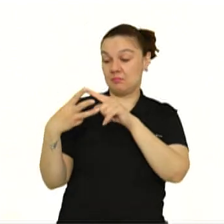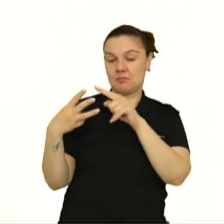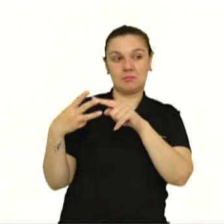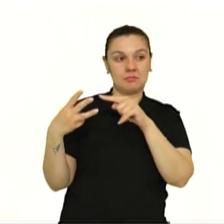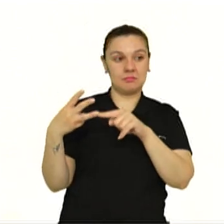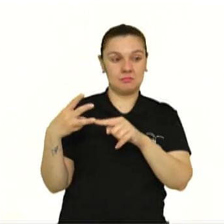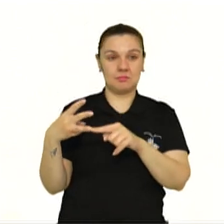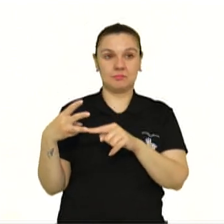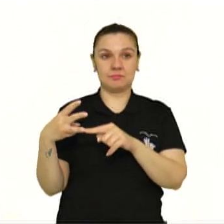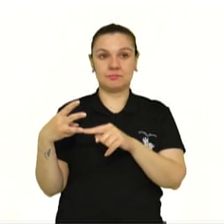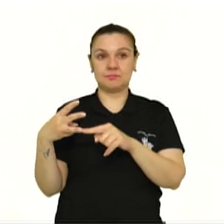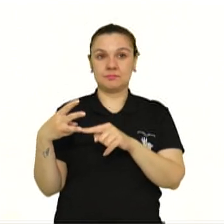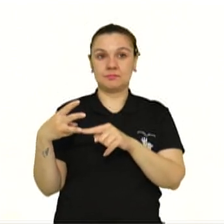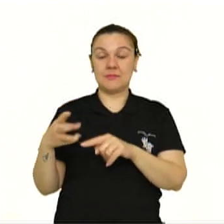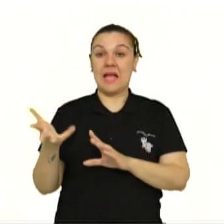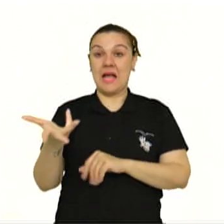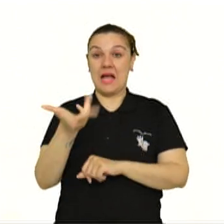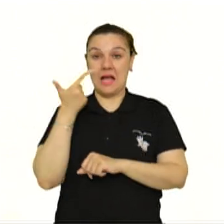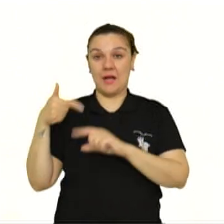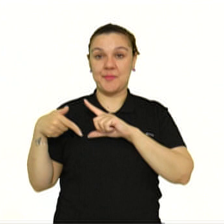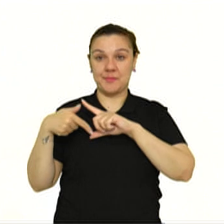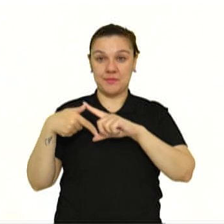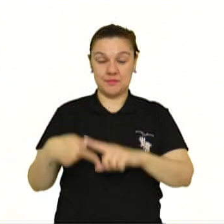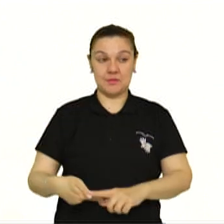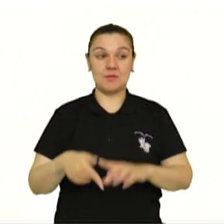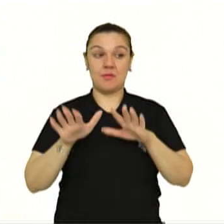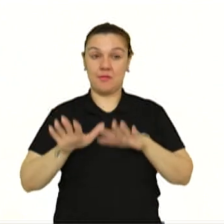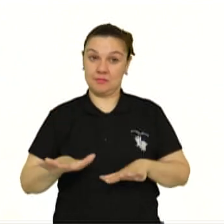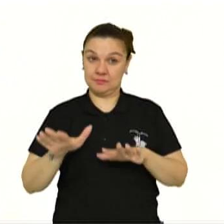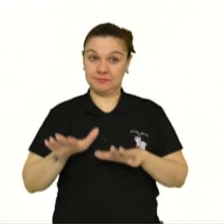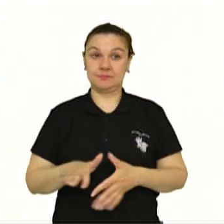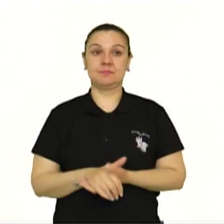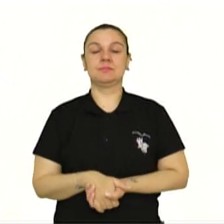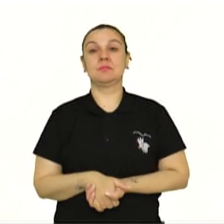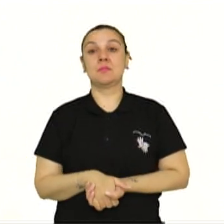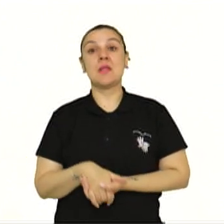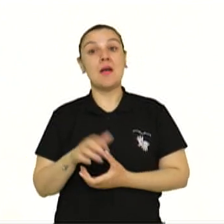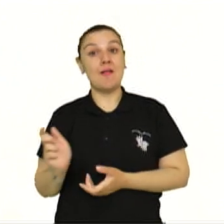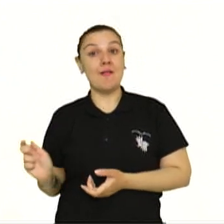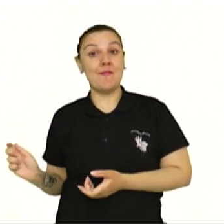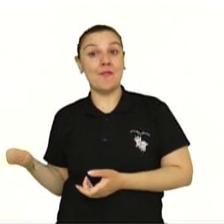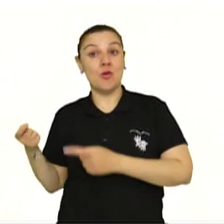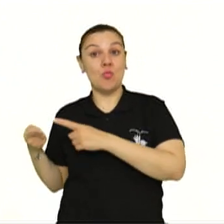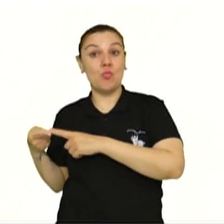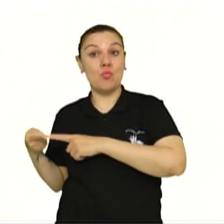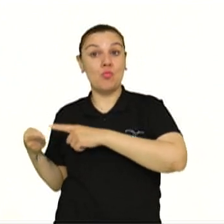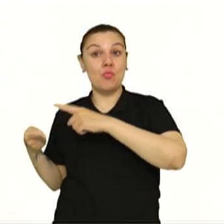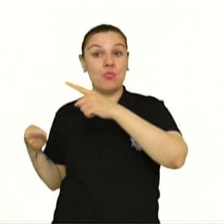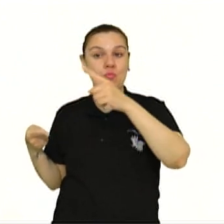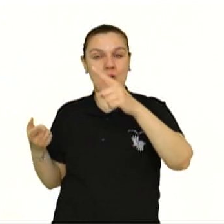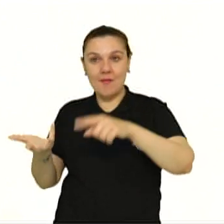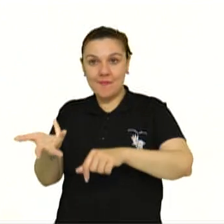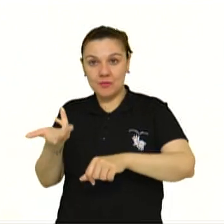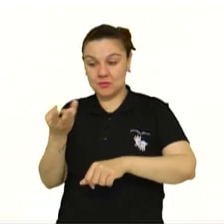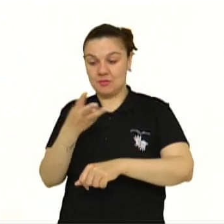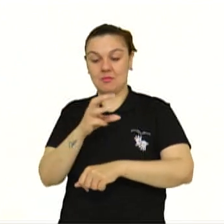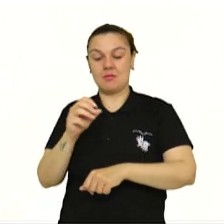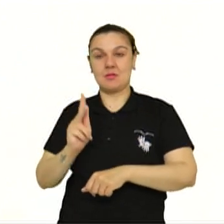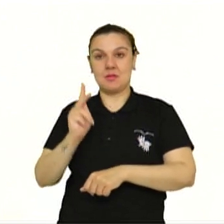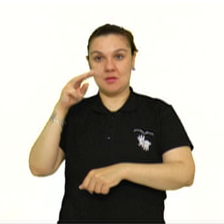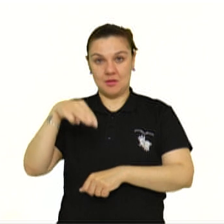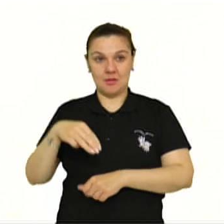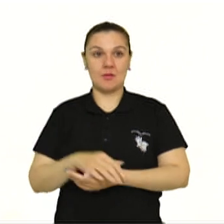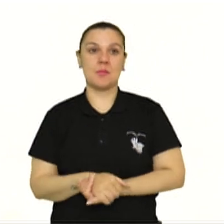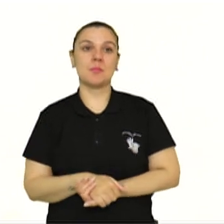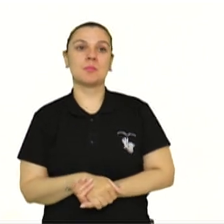E existem 3 tipos, a rápida, a tradicional e as lentas. Ela pode alcançar até 300 km por hora. E